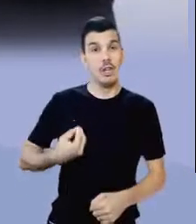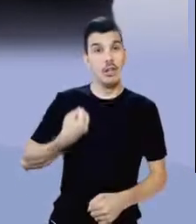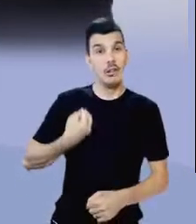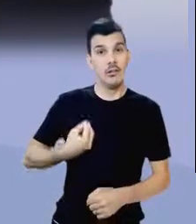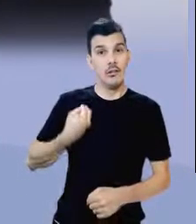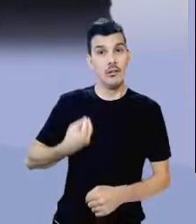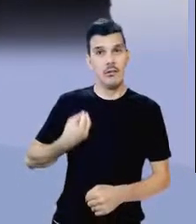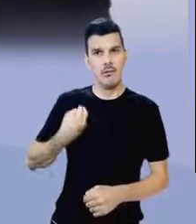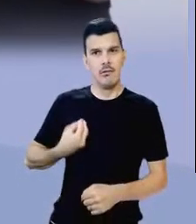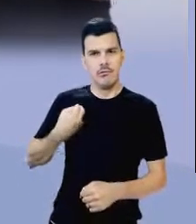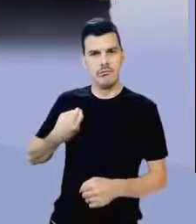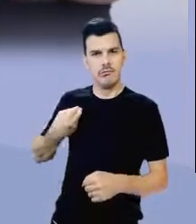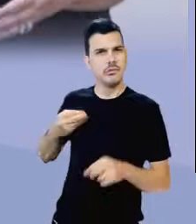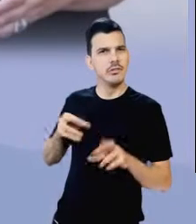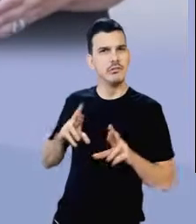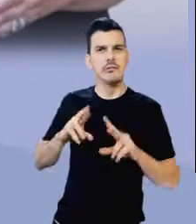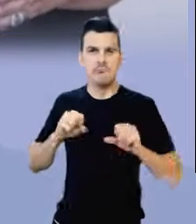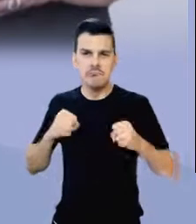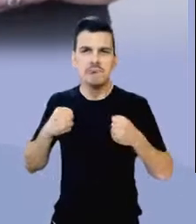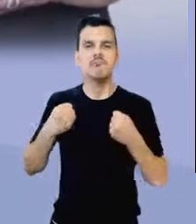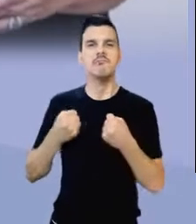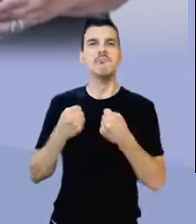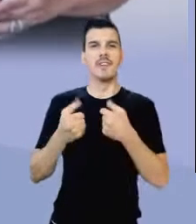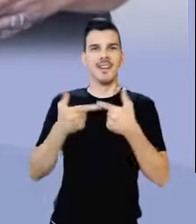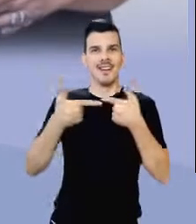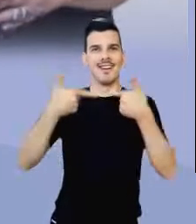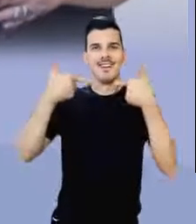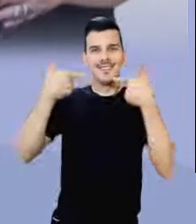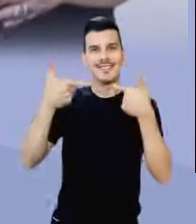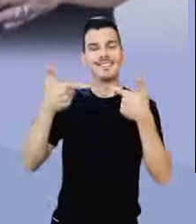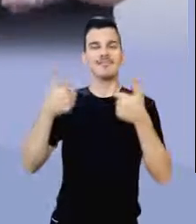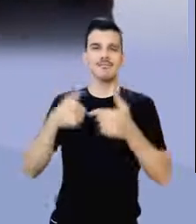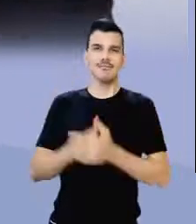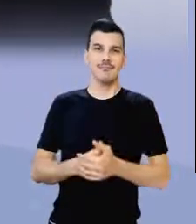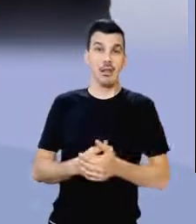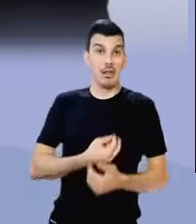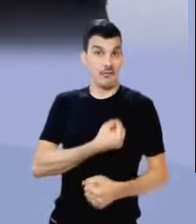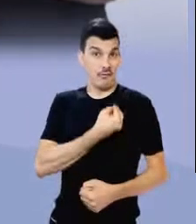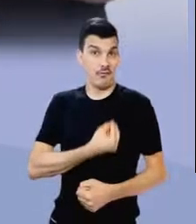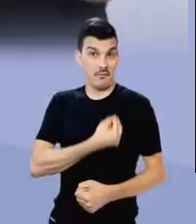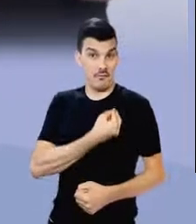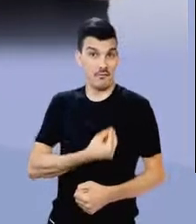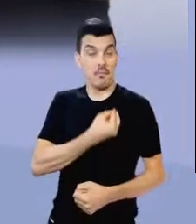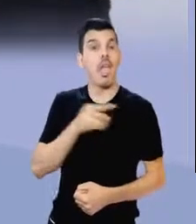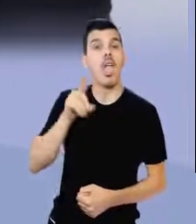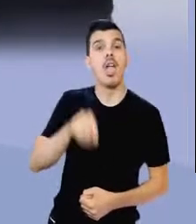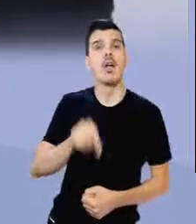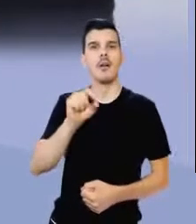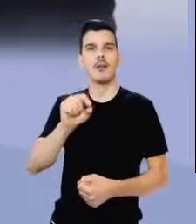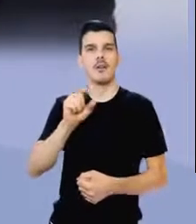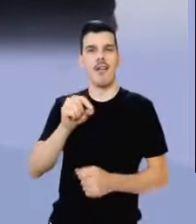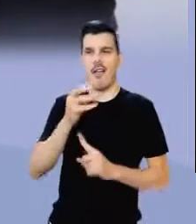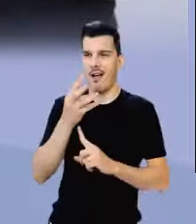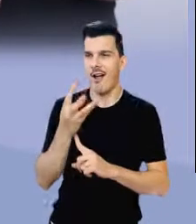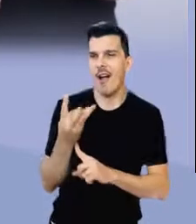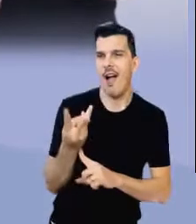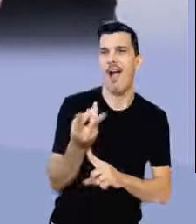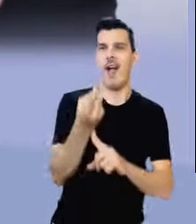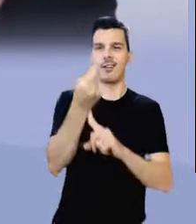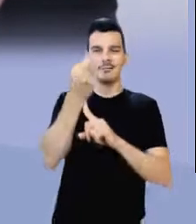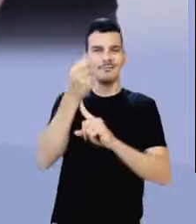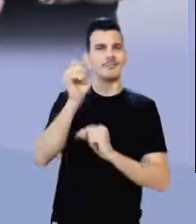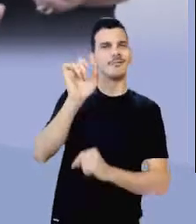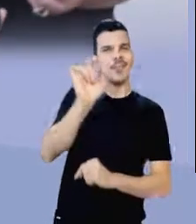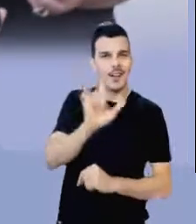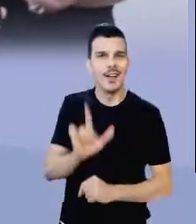vida muito felizes, alegres. Então, o viver é arte,